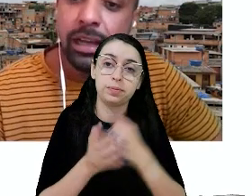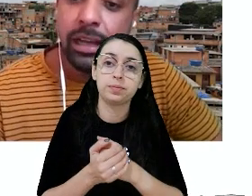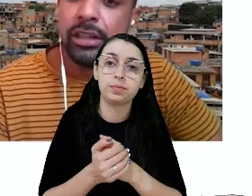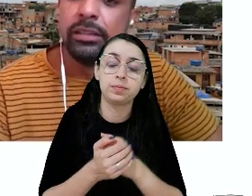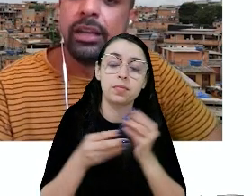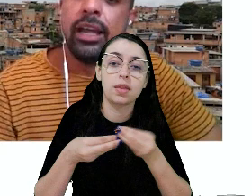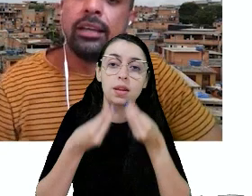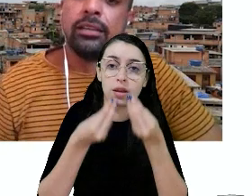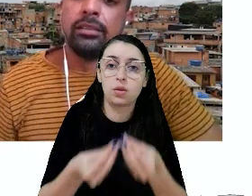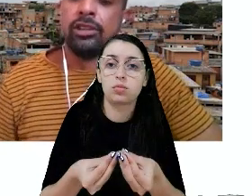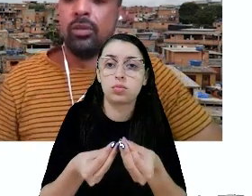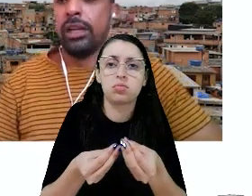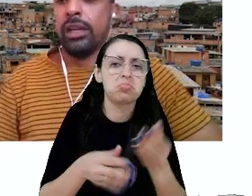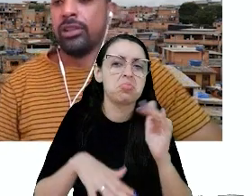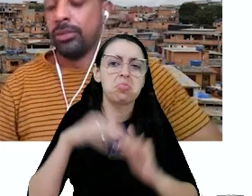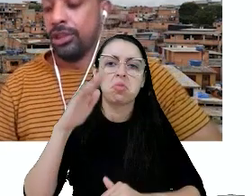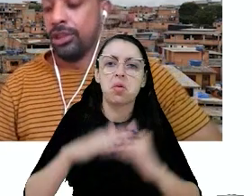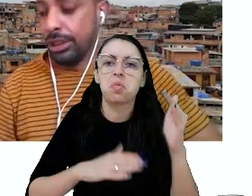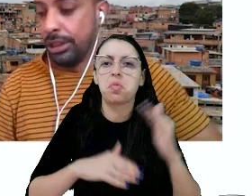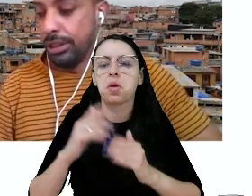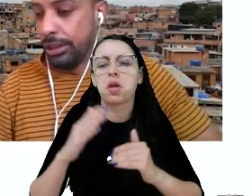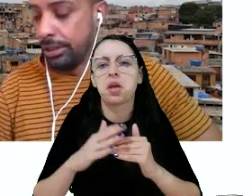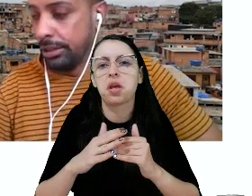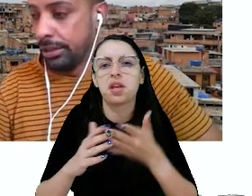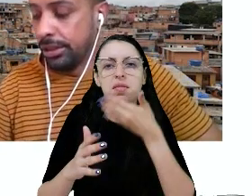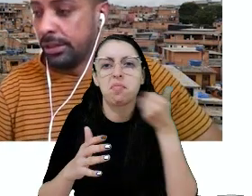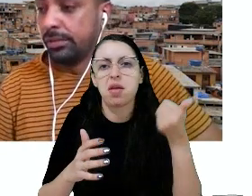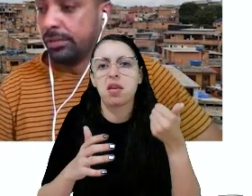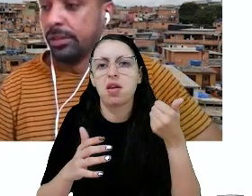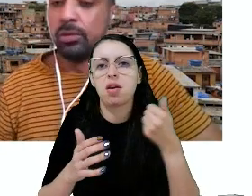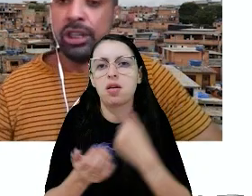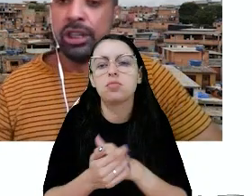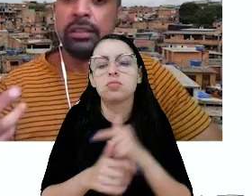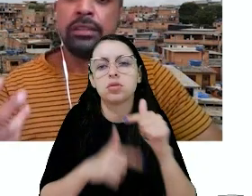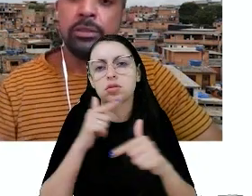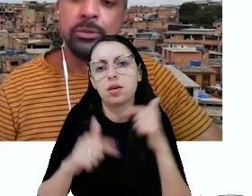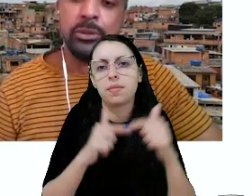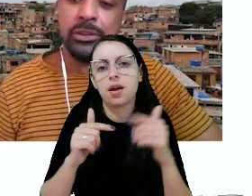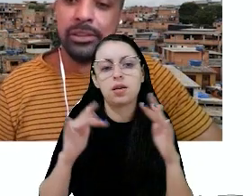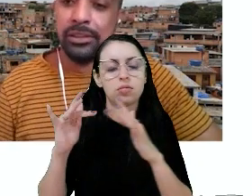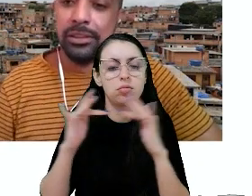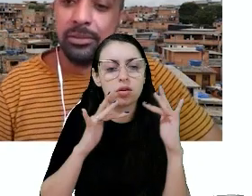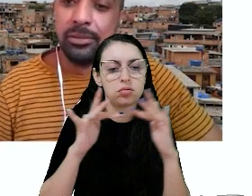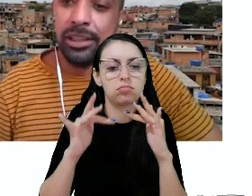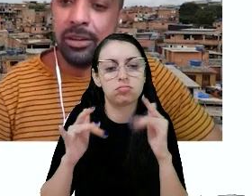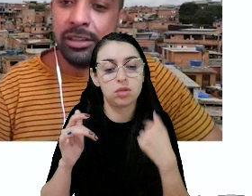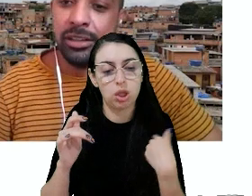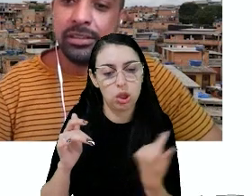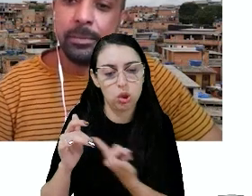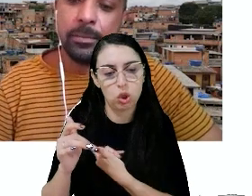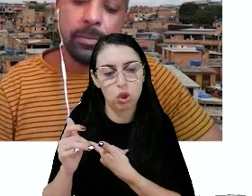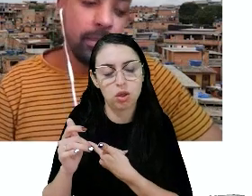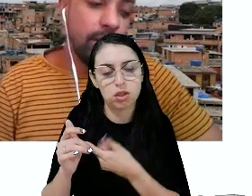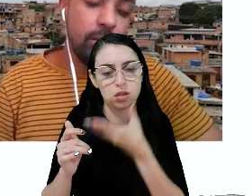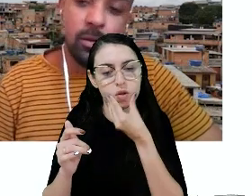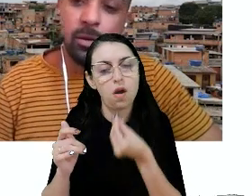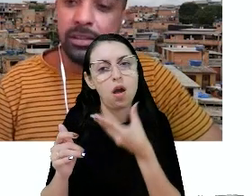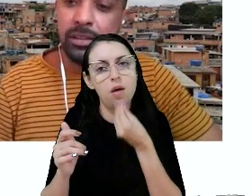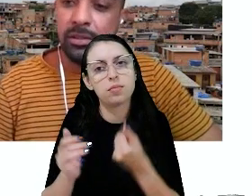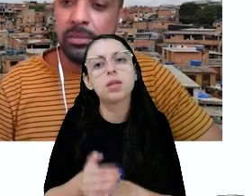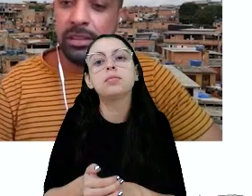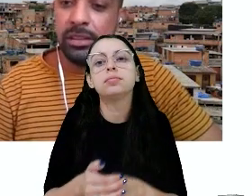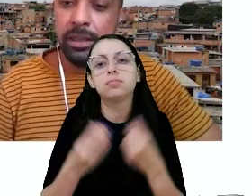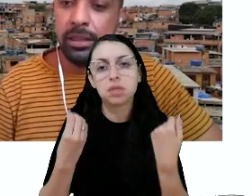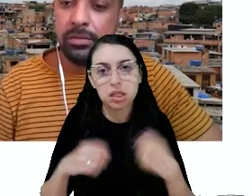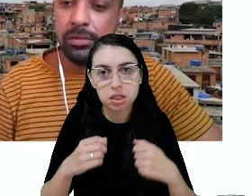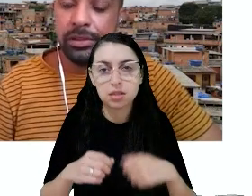e qualidade na entrega de qualquer tipo de serviço ou de relação do que nós,